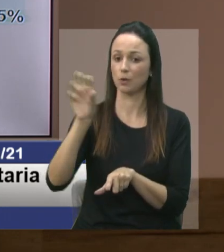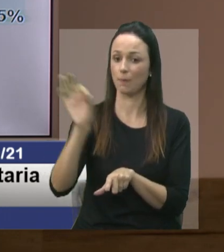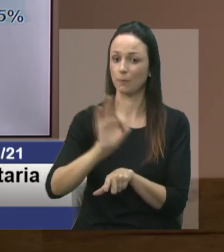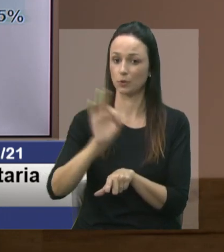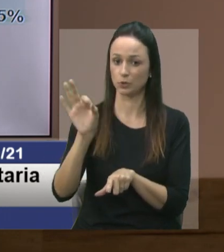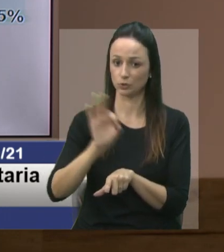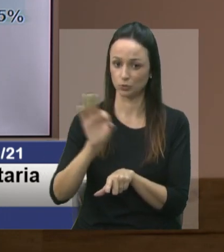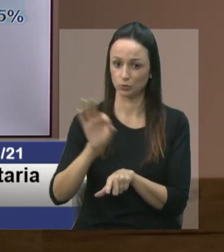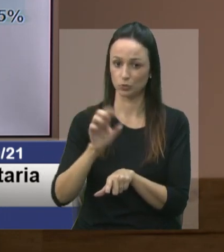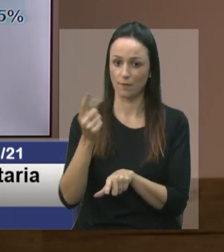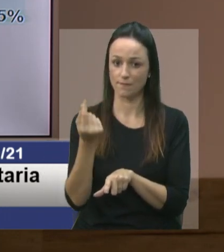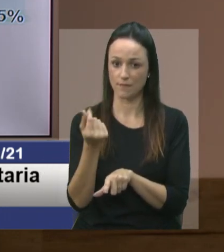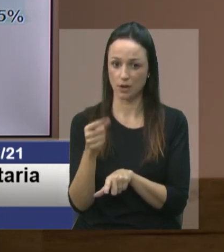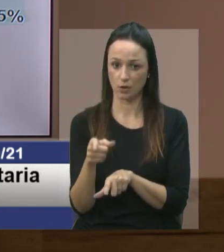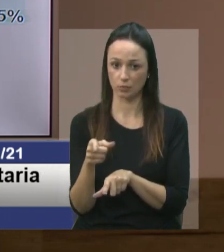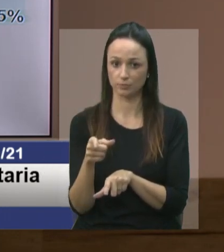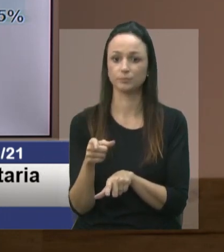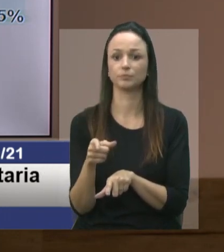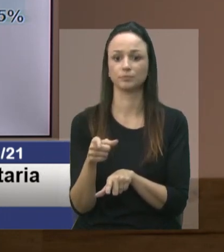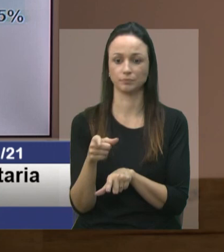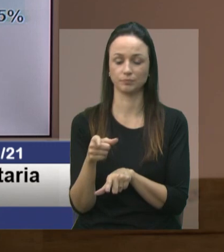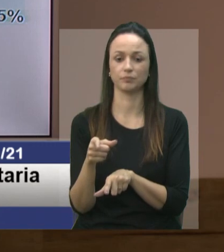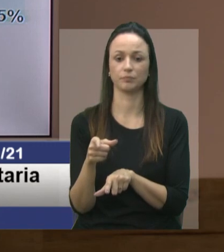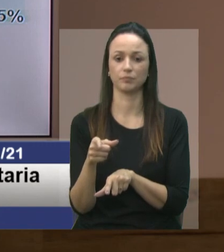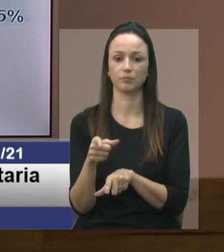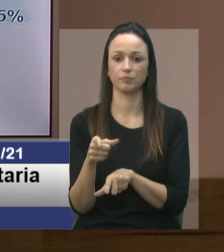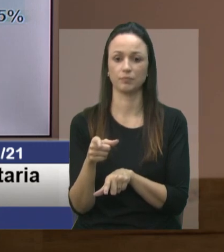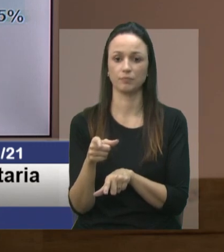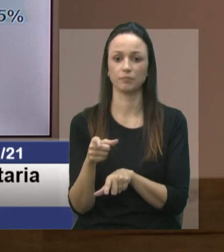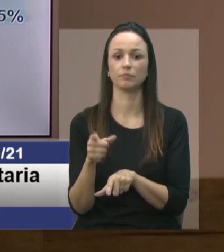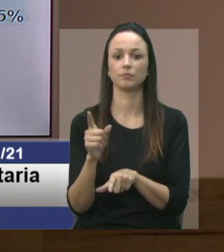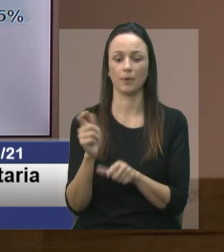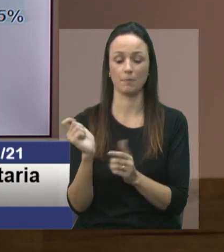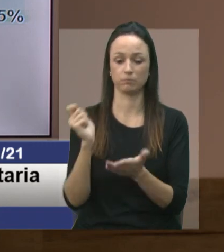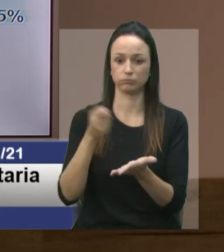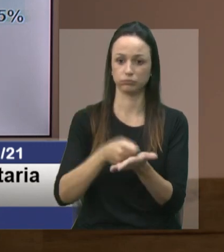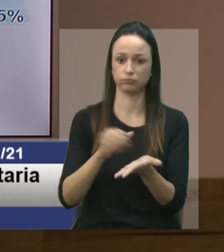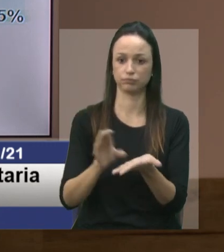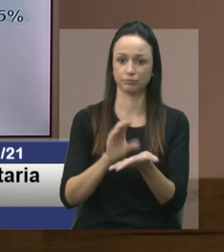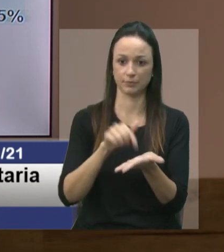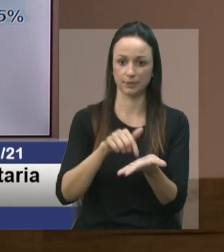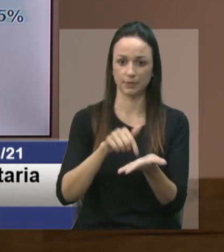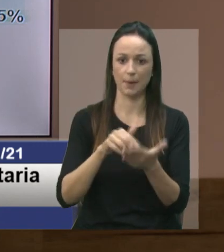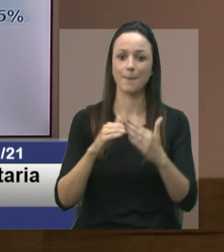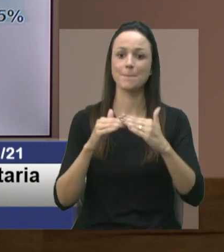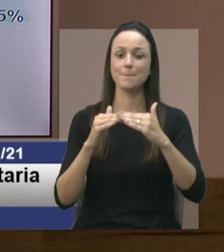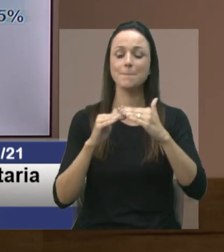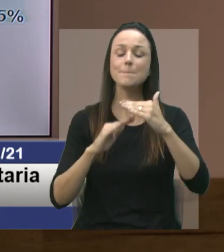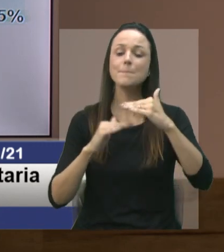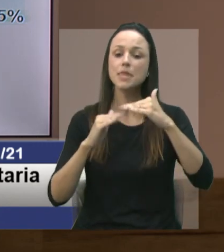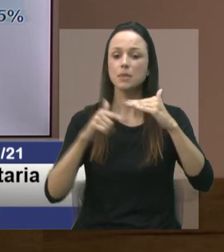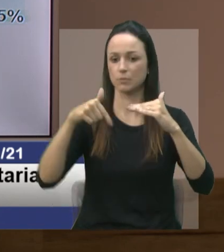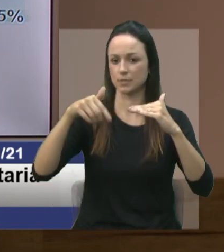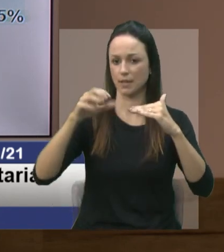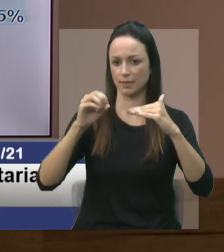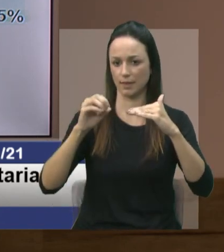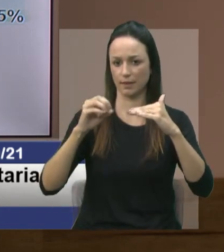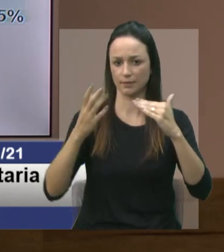74,95% do valor, o qual deve ser aplicado no mínimo 70%, e